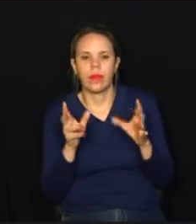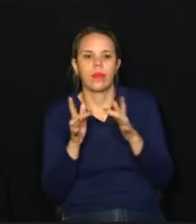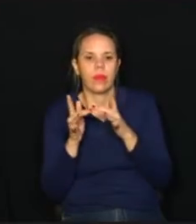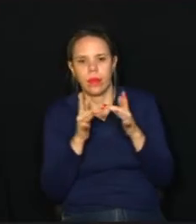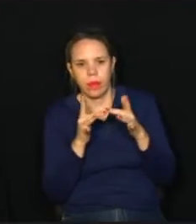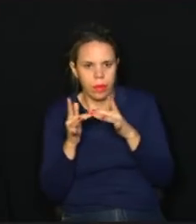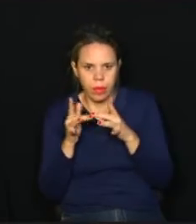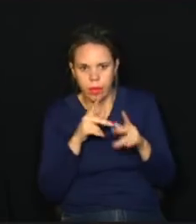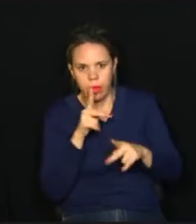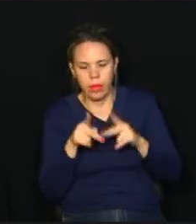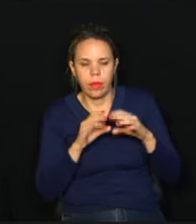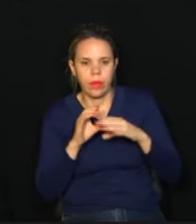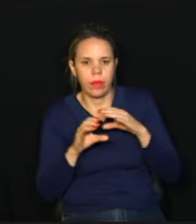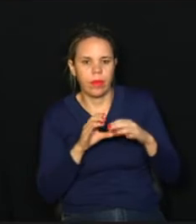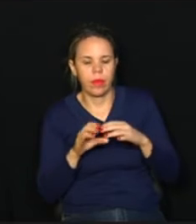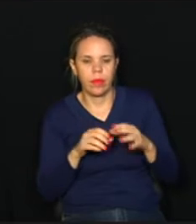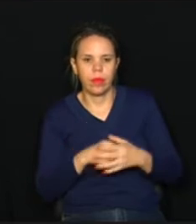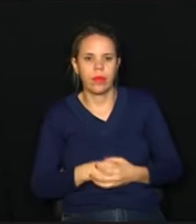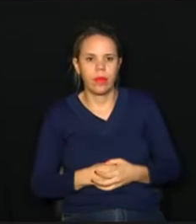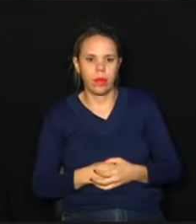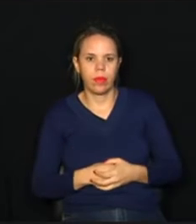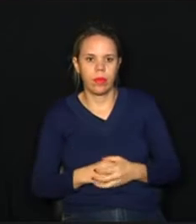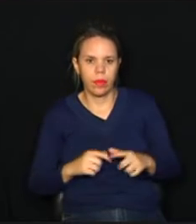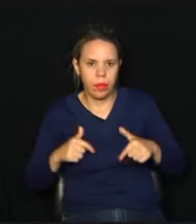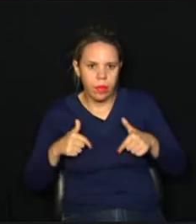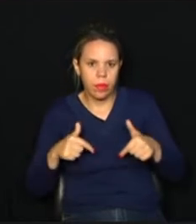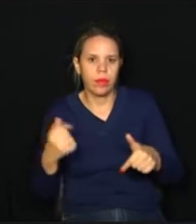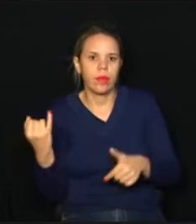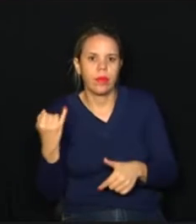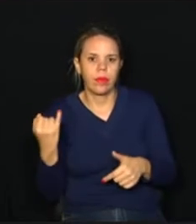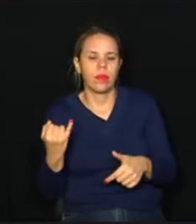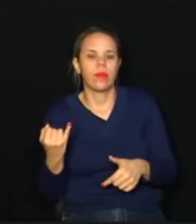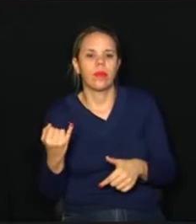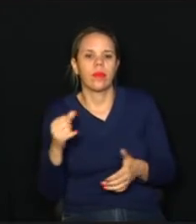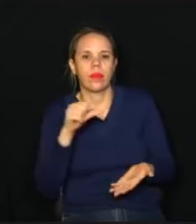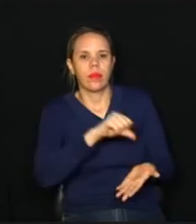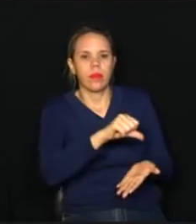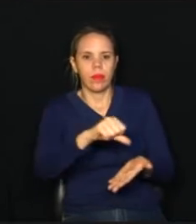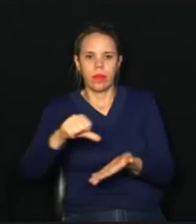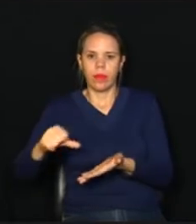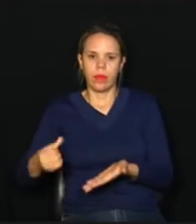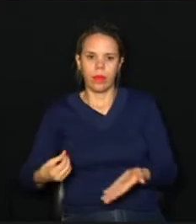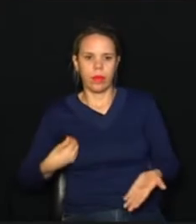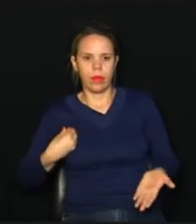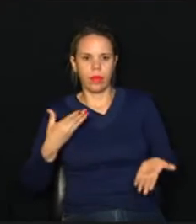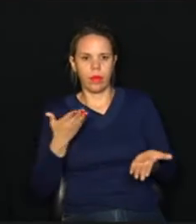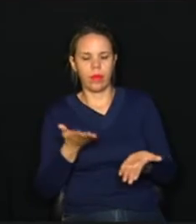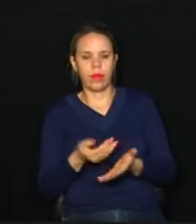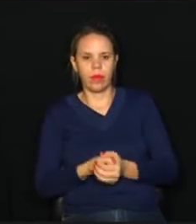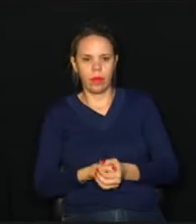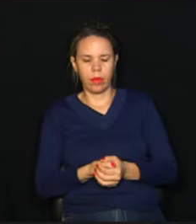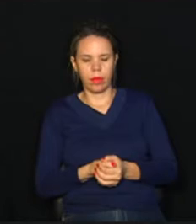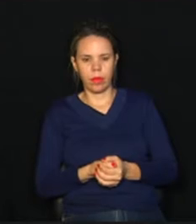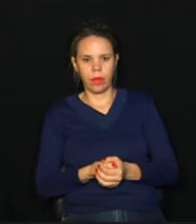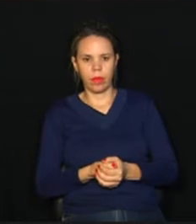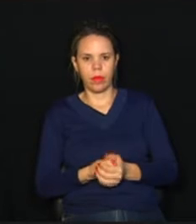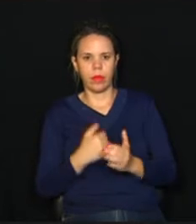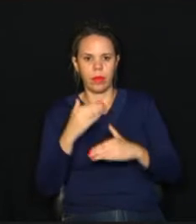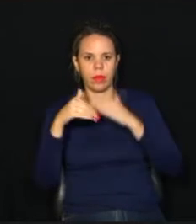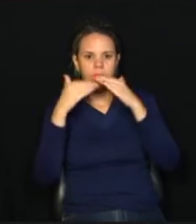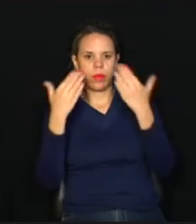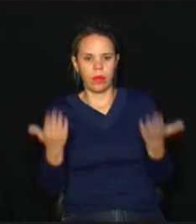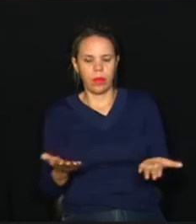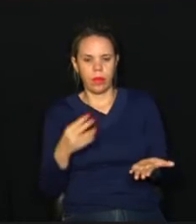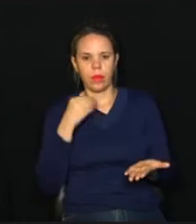comunidades, áreas com atuação importante nas regiões onde elas se encontram, desenvolvimento